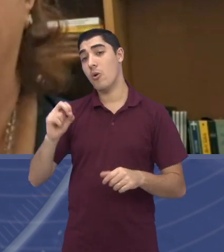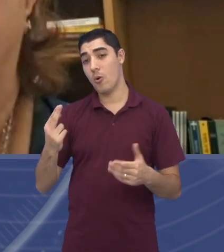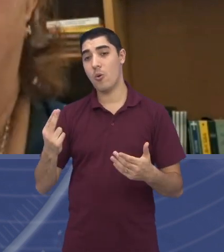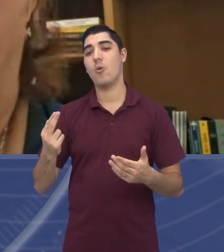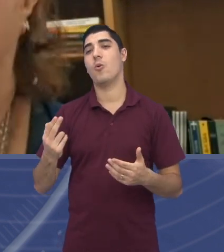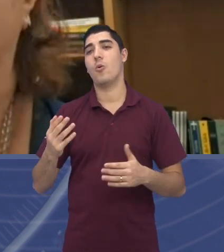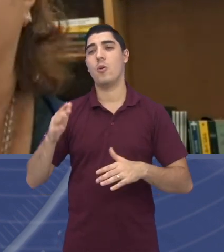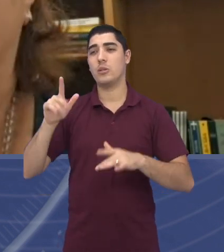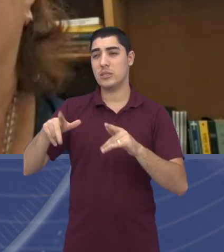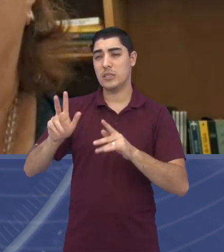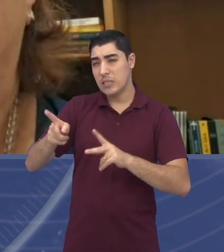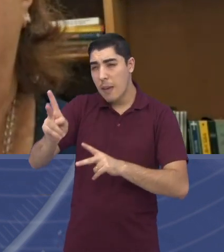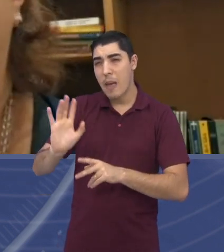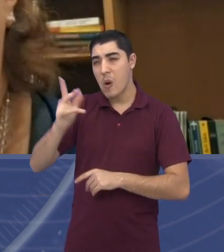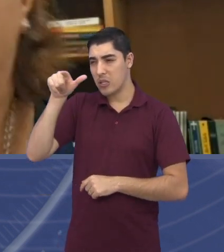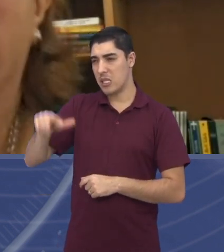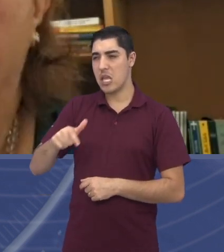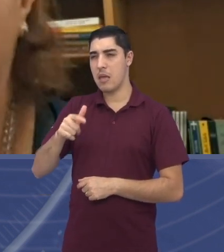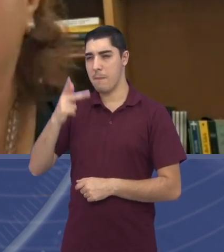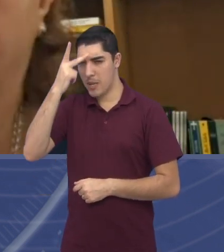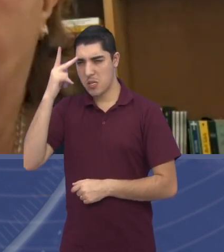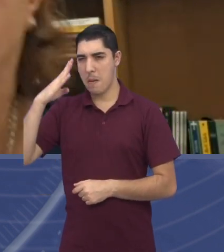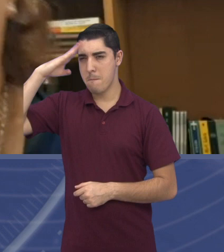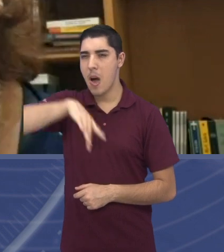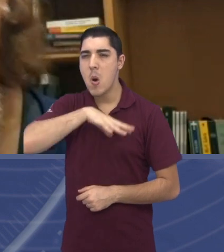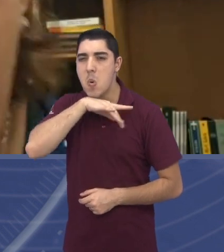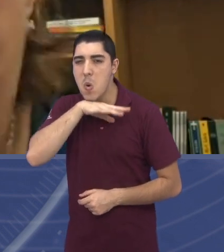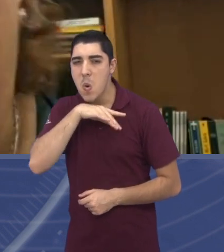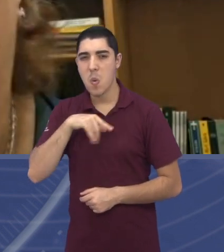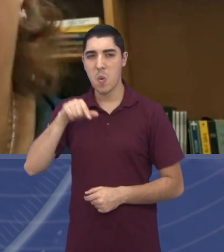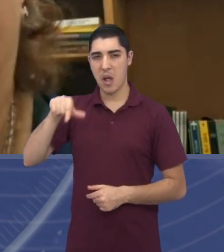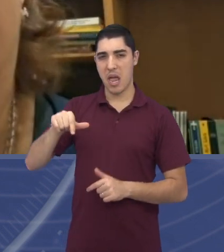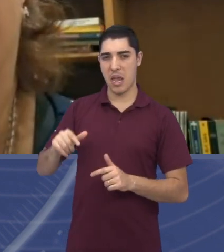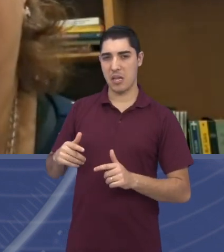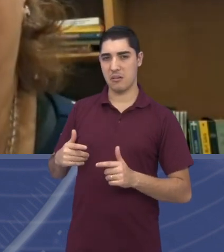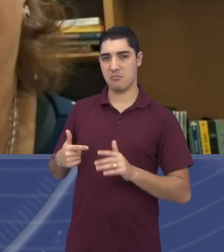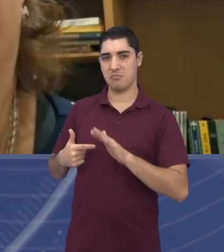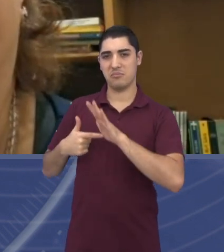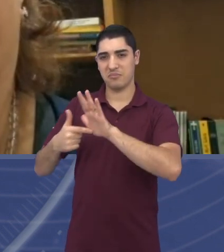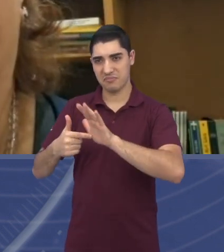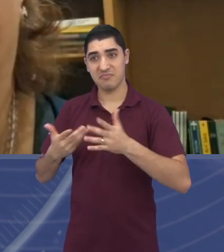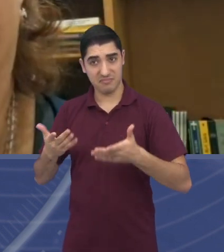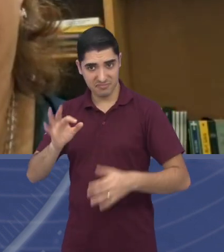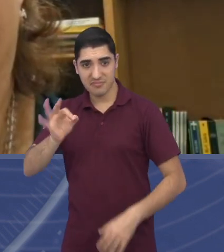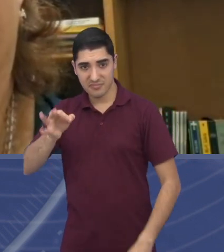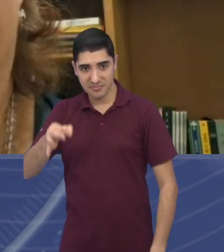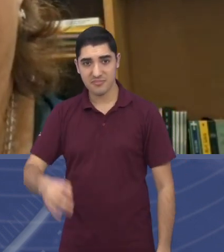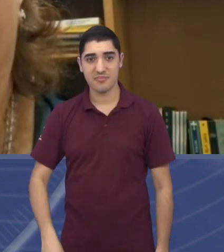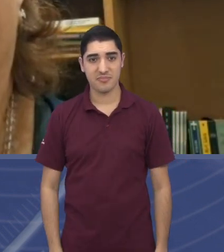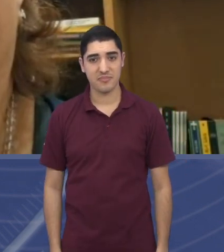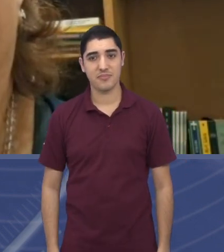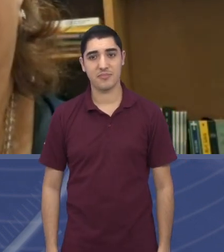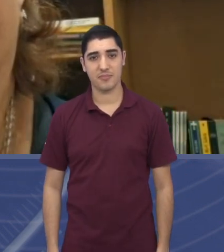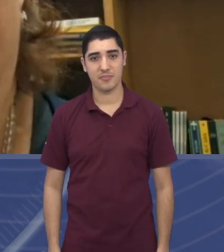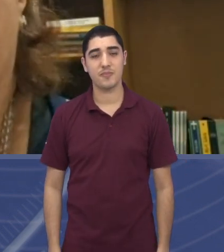exceção, uma história de arrogância ou de extravagância, né?